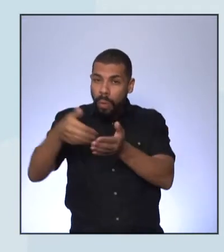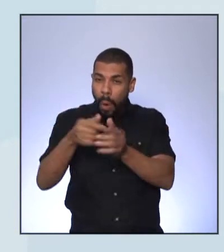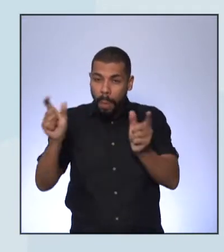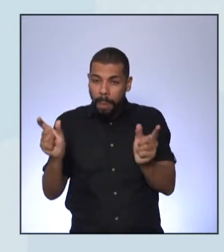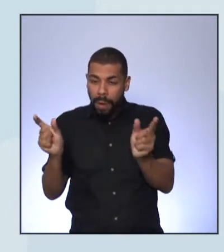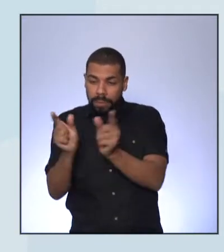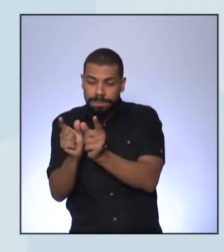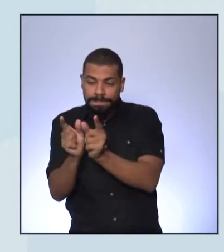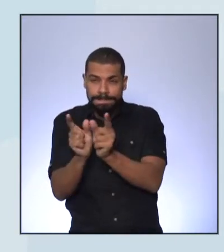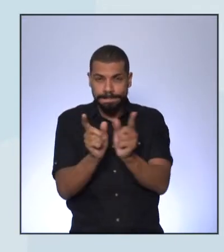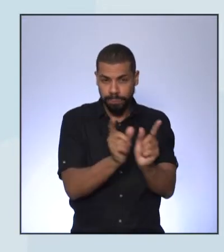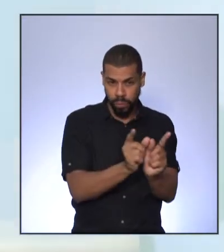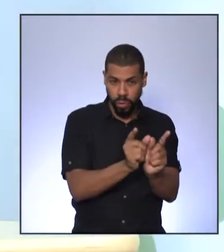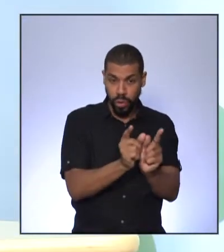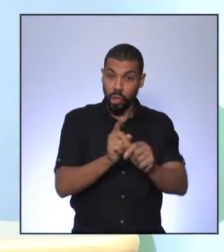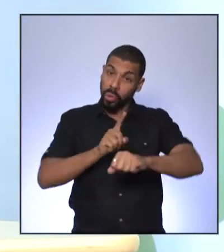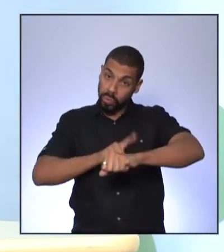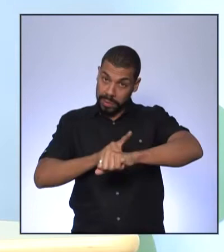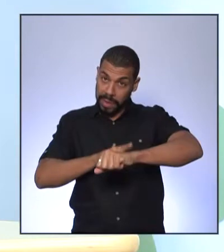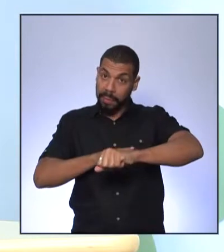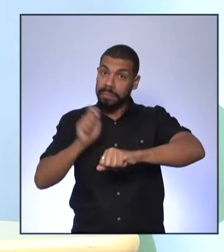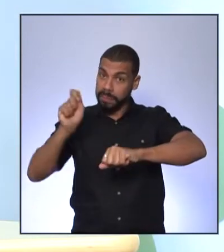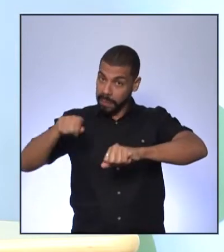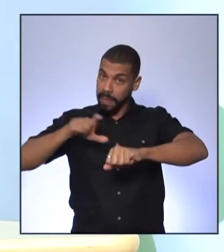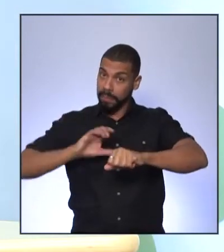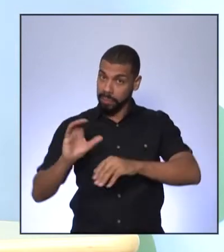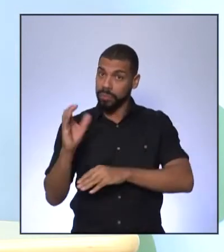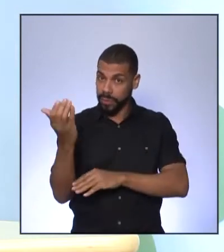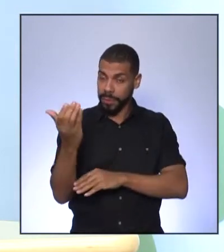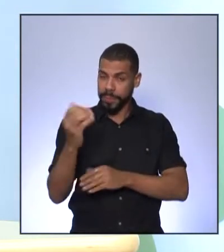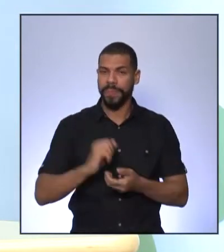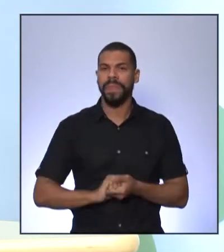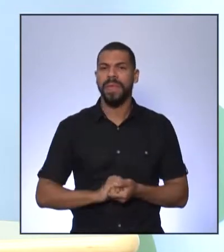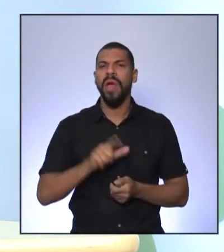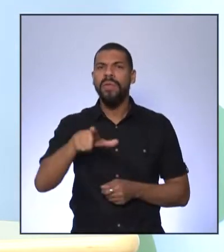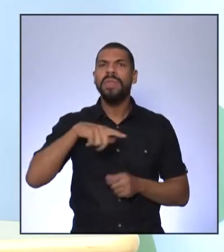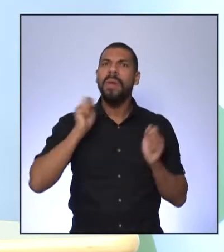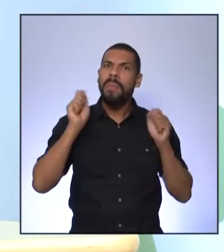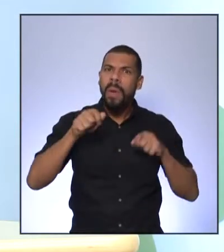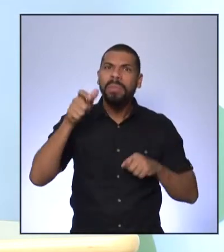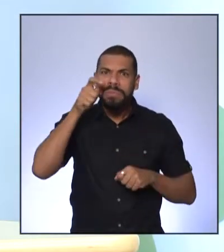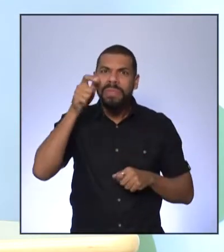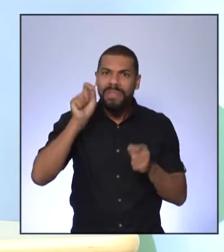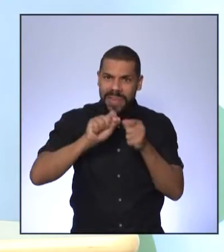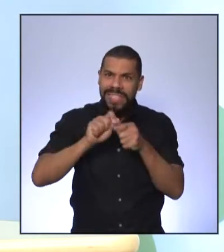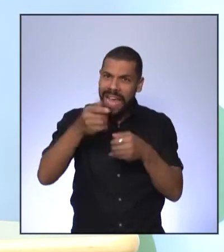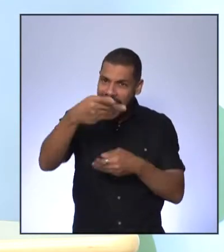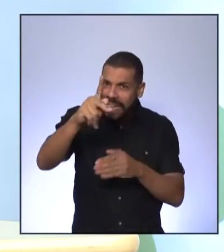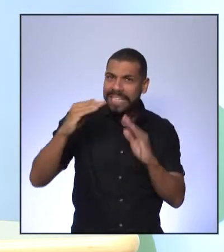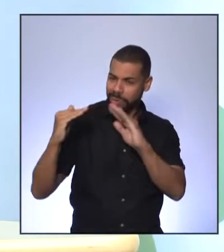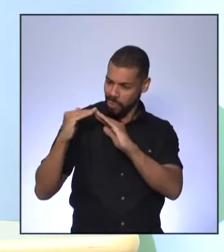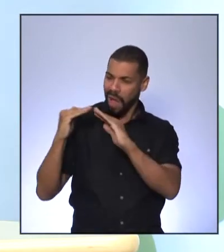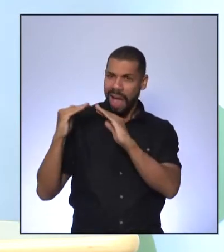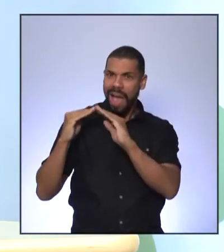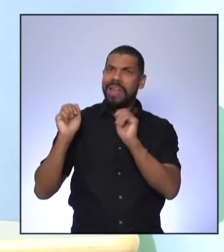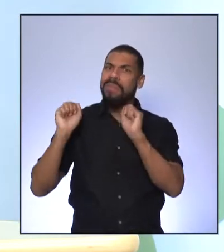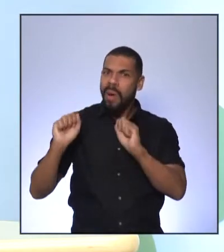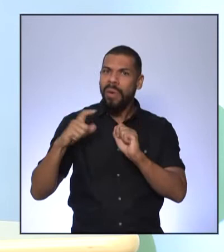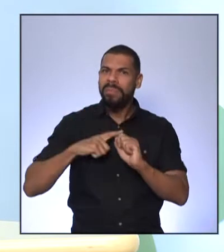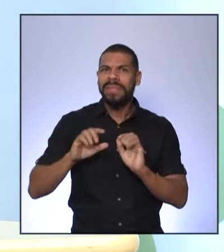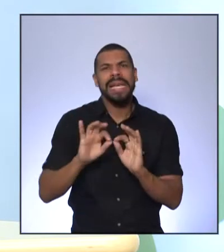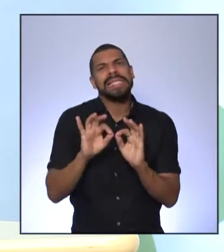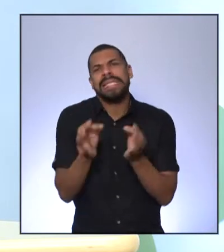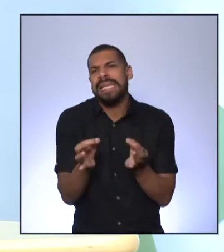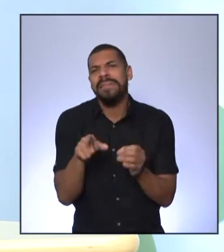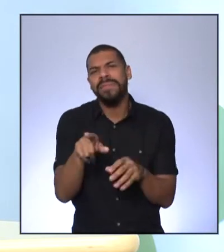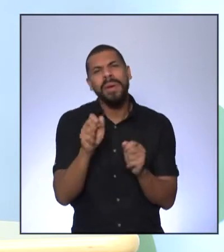para verificar o tempo que a reação leva para acontecer. Essa reação, vocês podem repetir ela na casa de vocês, porque são com materiais simples